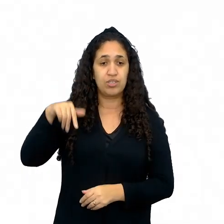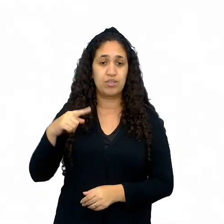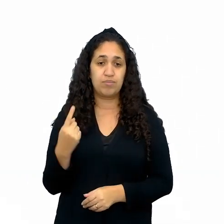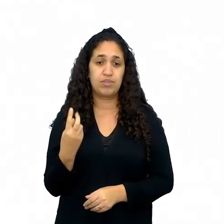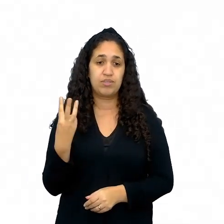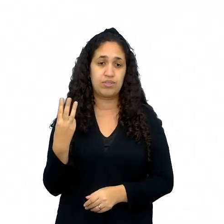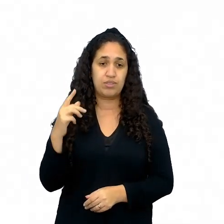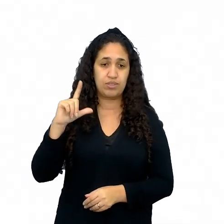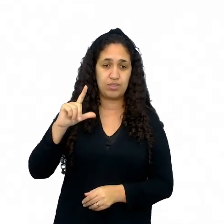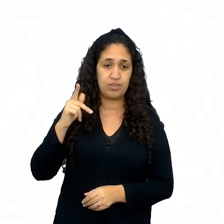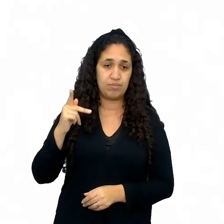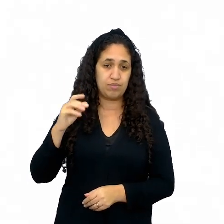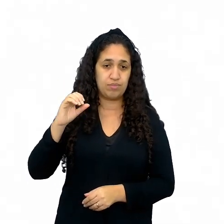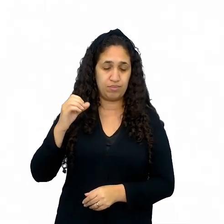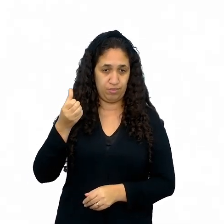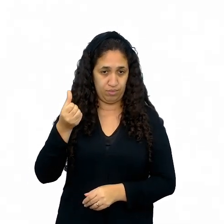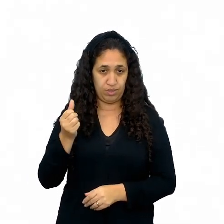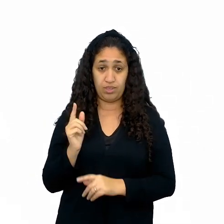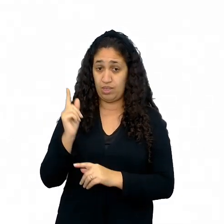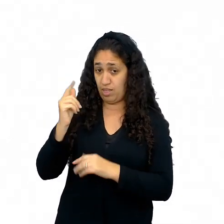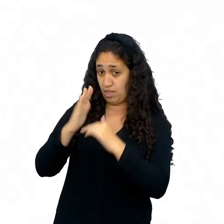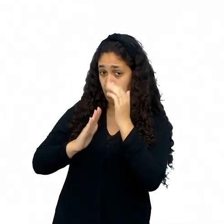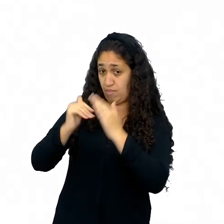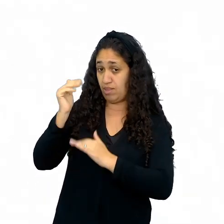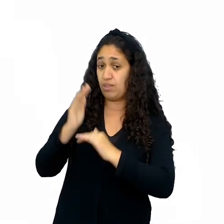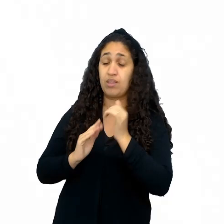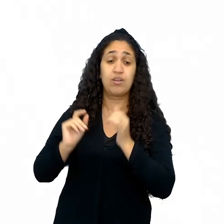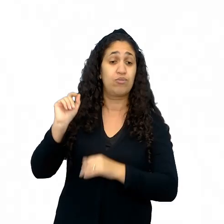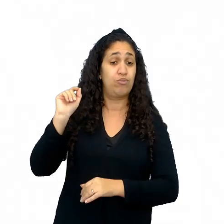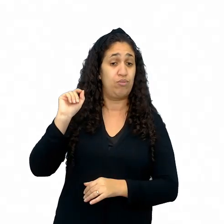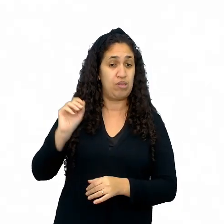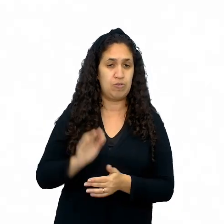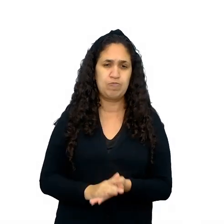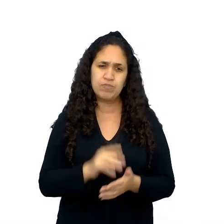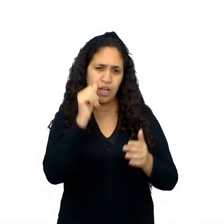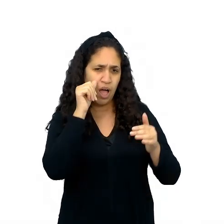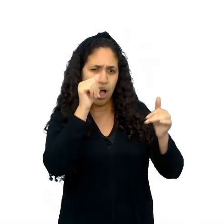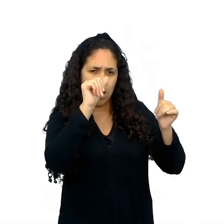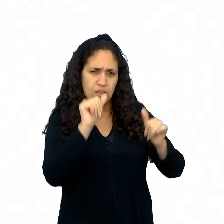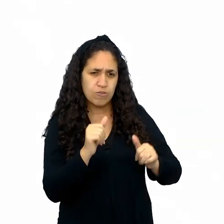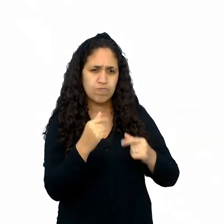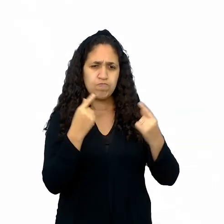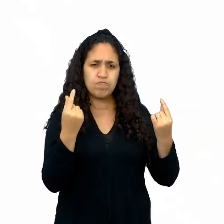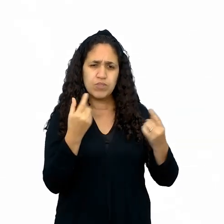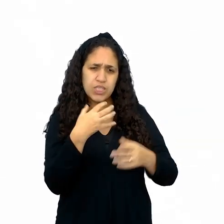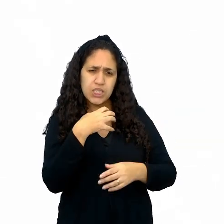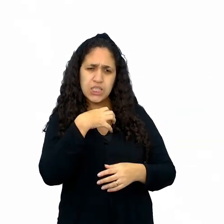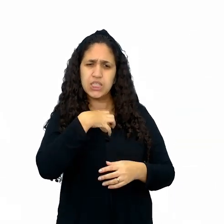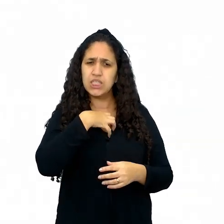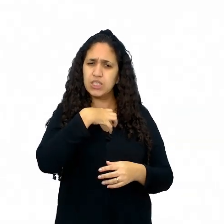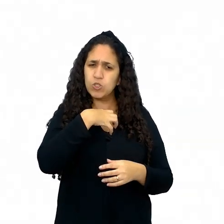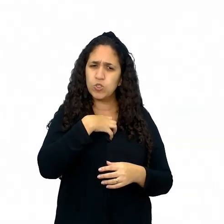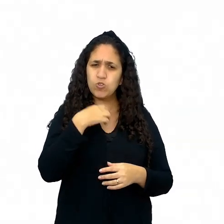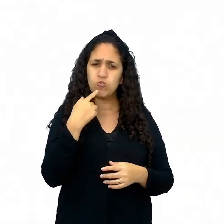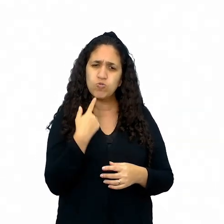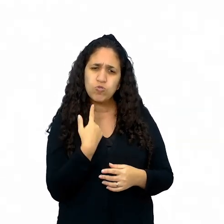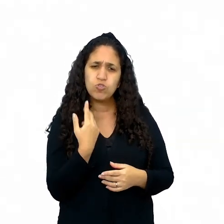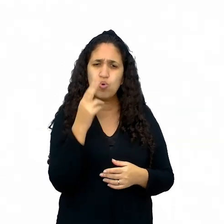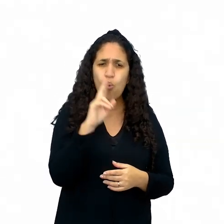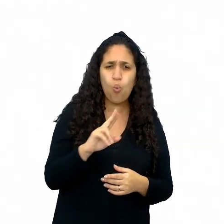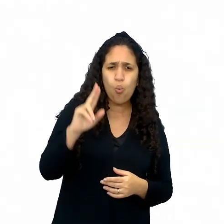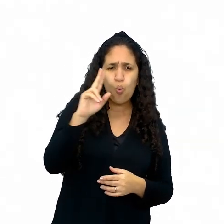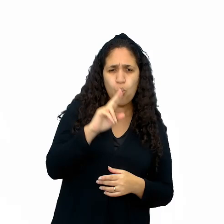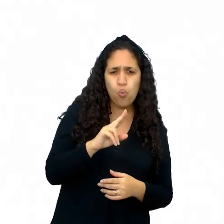EM13LP06. Essa habilidade nos traz o seguinte: analisar efeitos de sentido decorrentes de usos expressivos